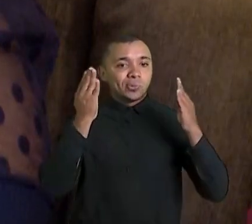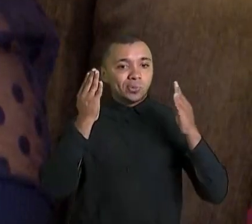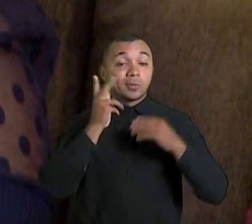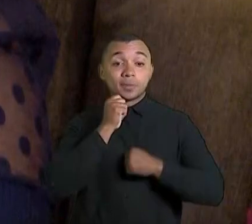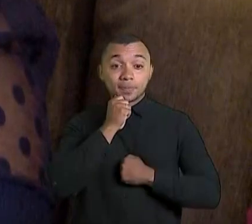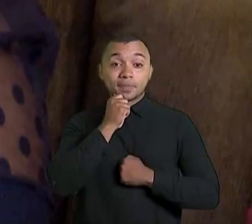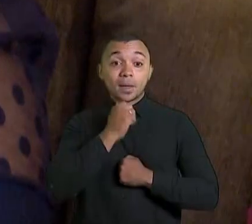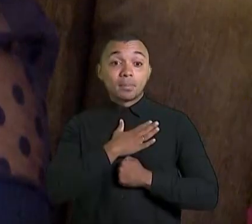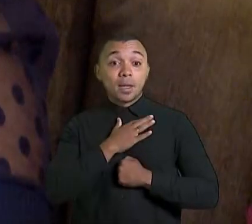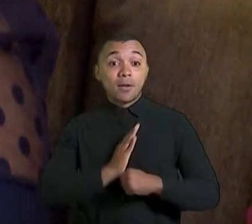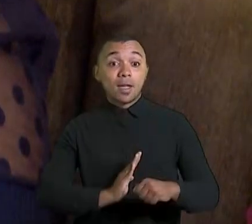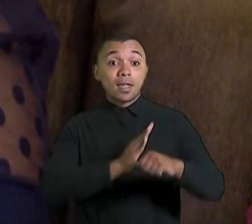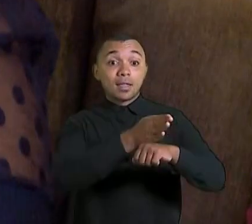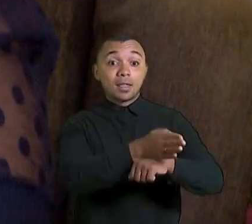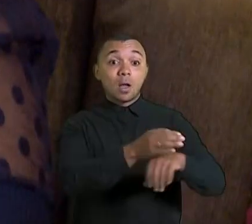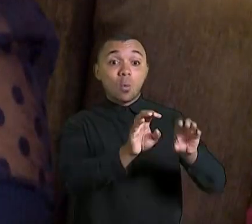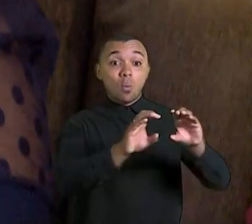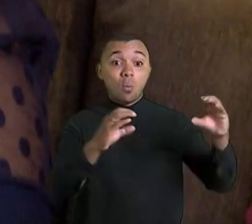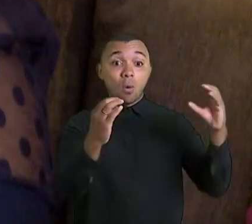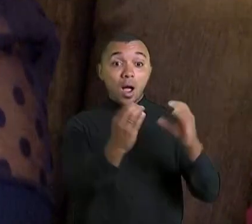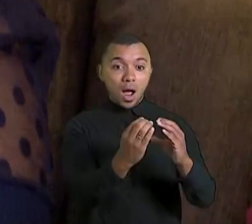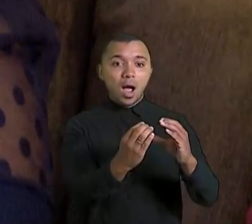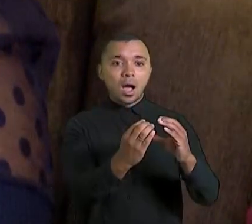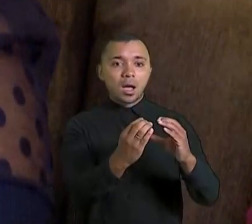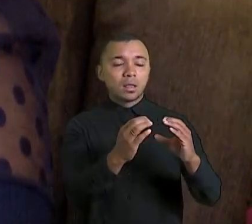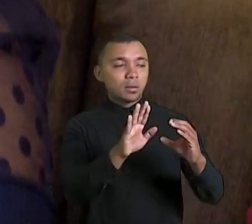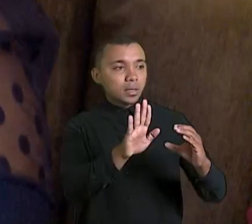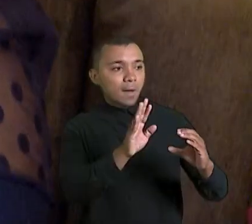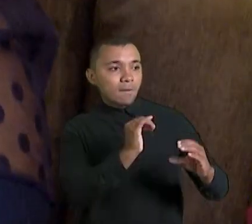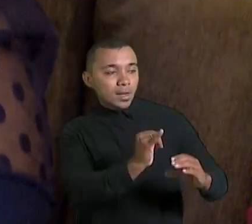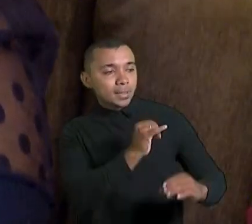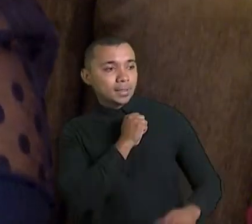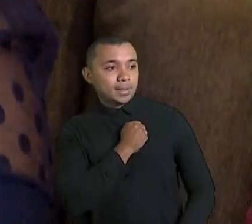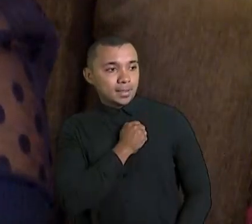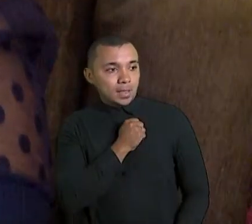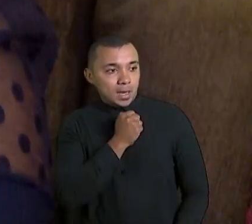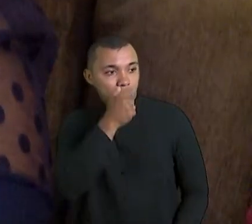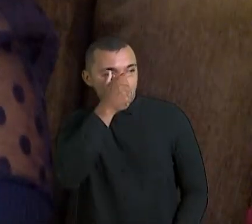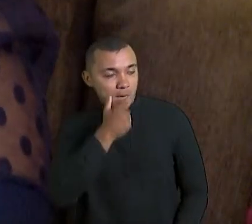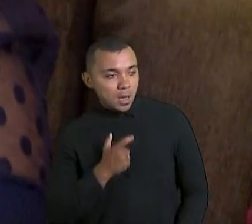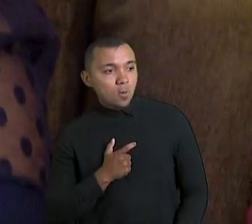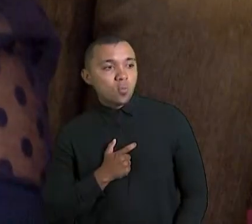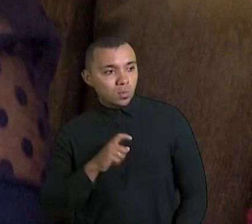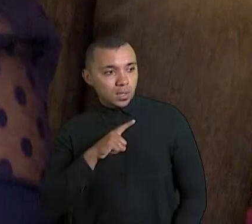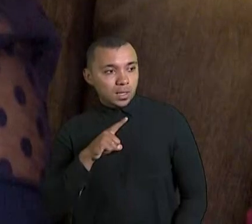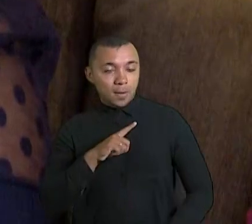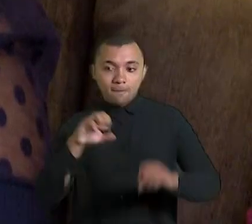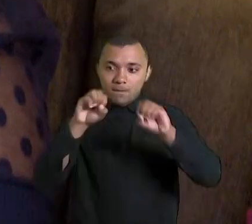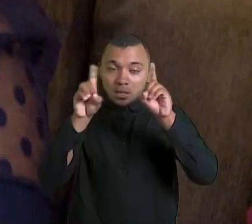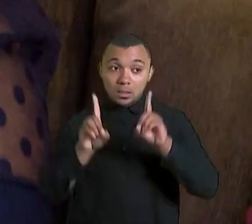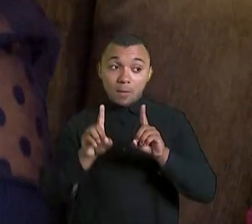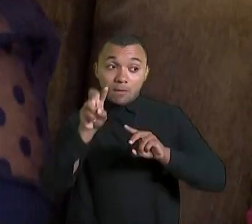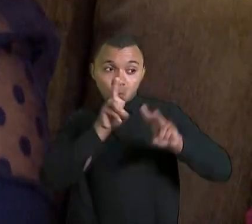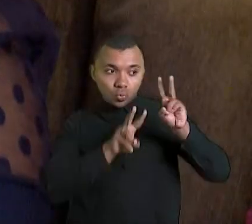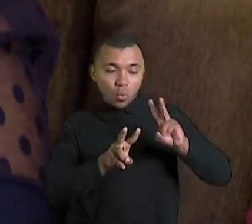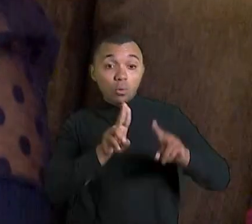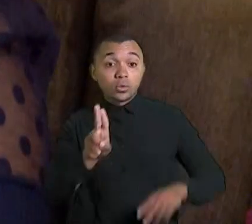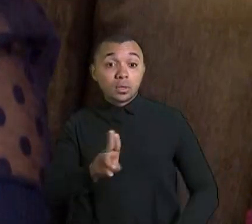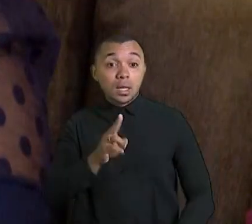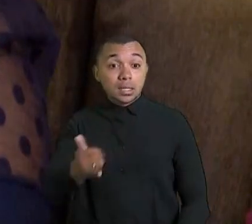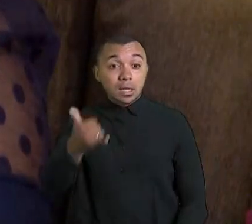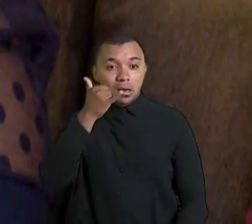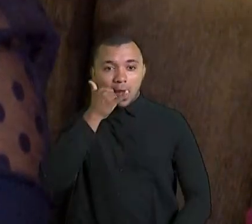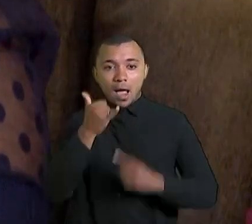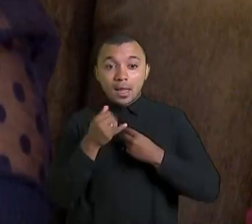no consultório, na primeira vez que a pessoa me encontra, eu explico, olha, eu tenho deficiência visual, estou me utilizando do celular